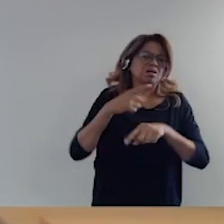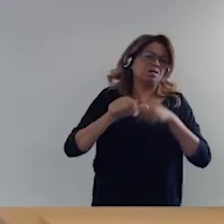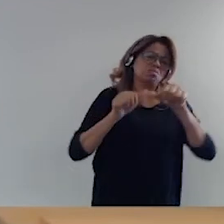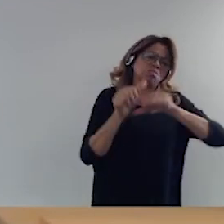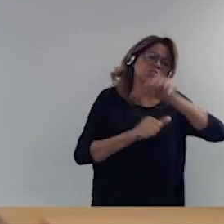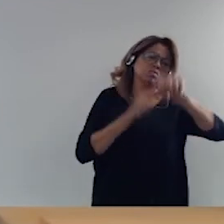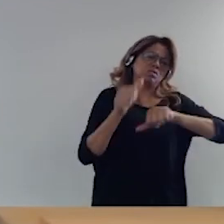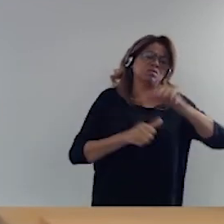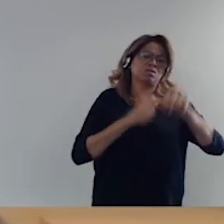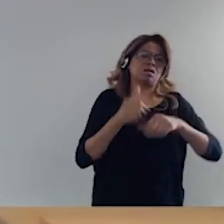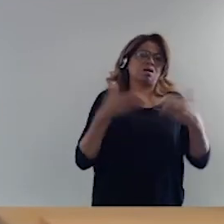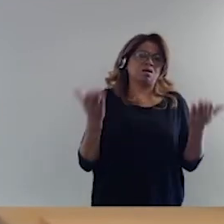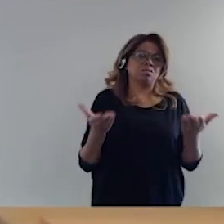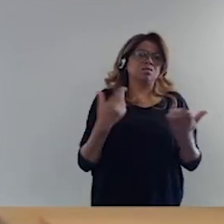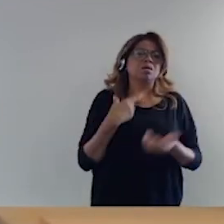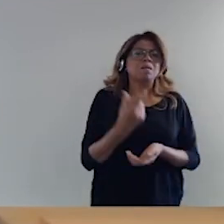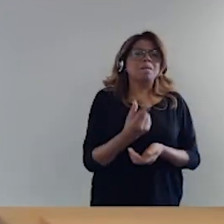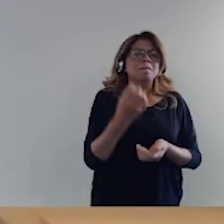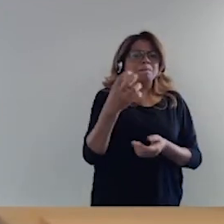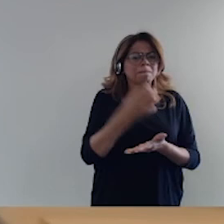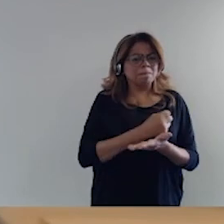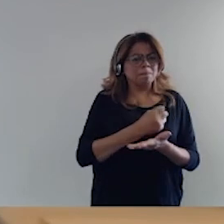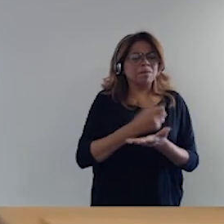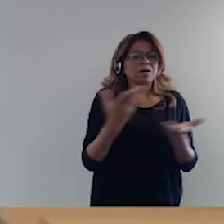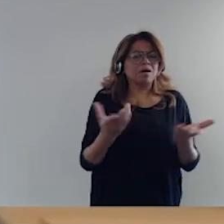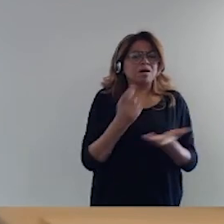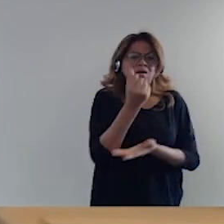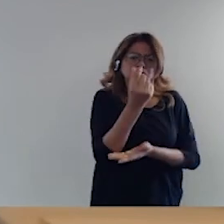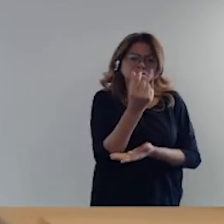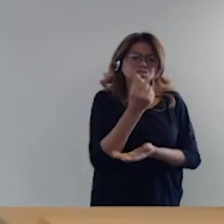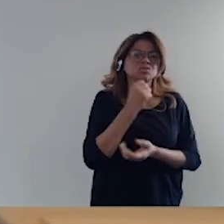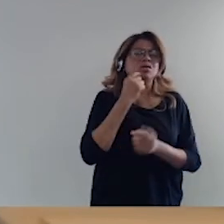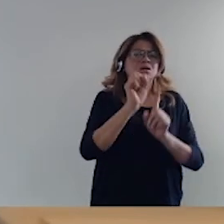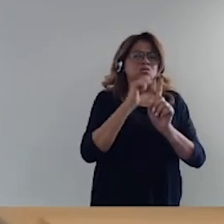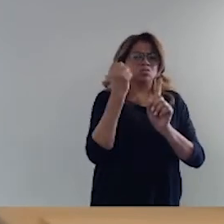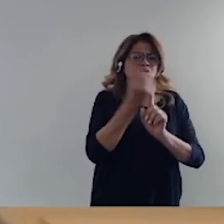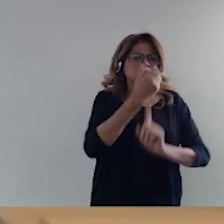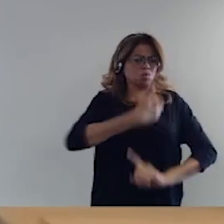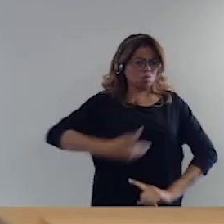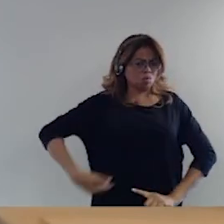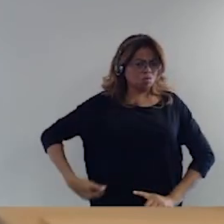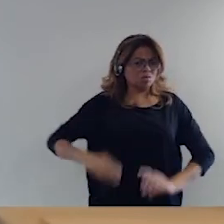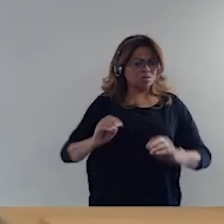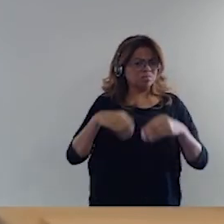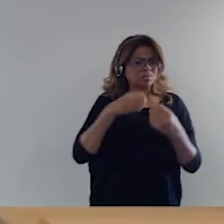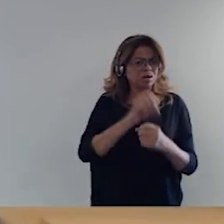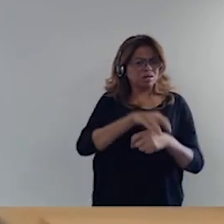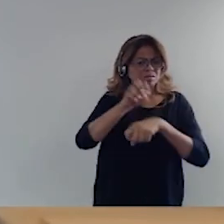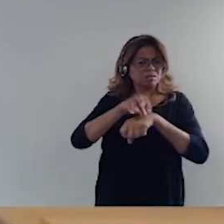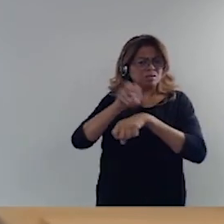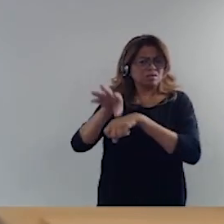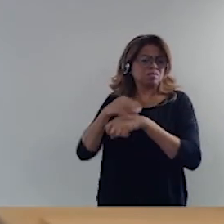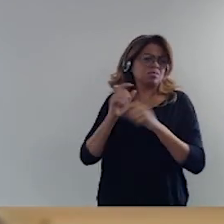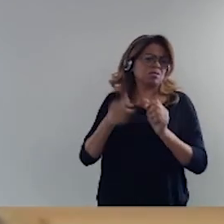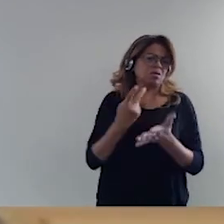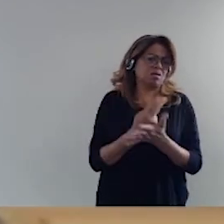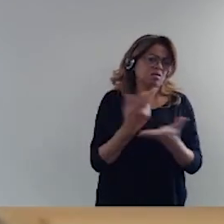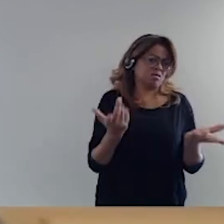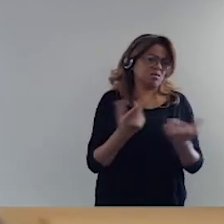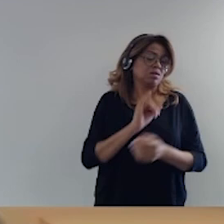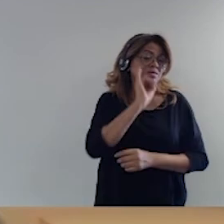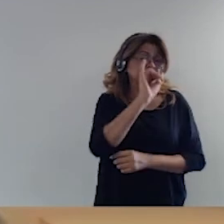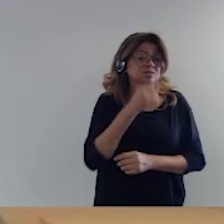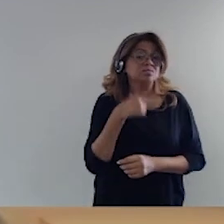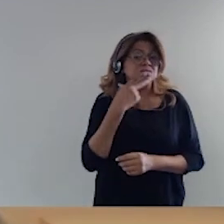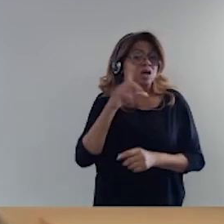favores com dinheiro público. Uma das razões de eu ter esperança no Brasil é que quando você coloca a pessoa